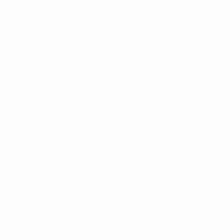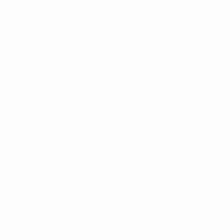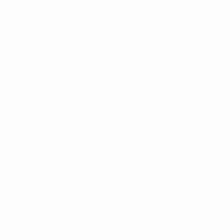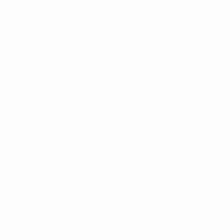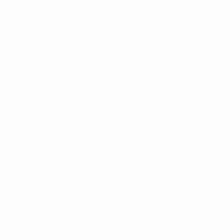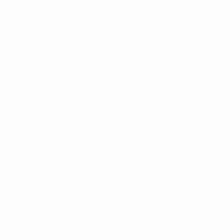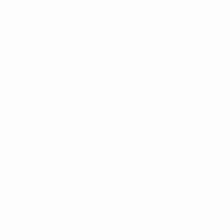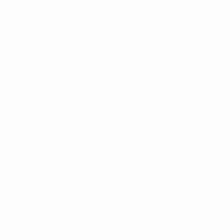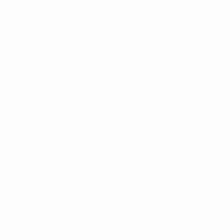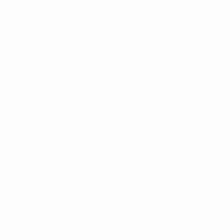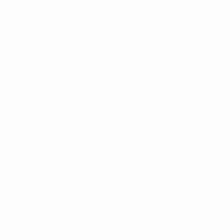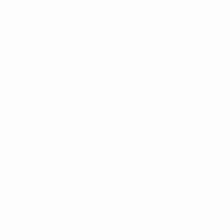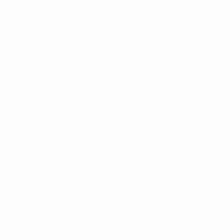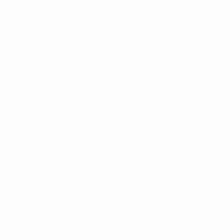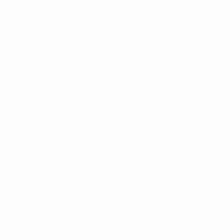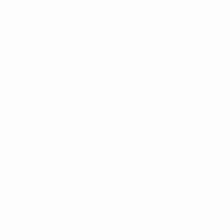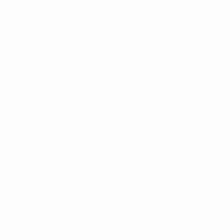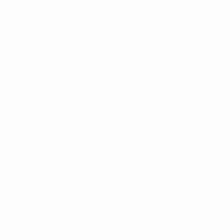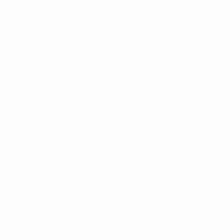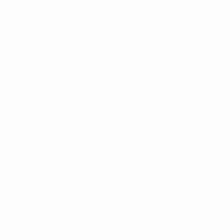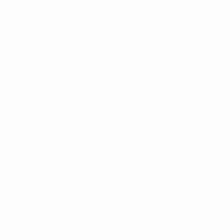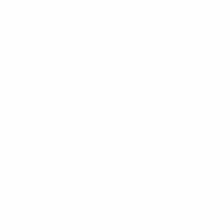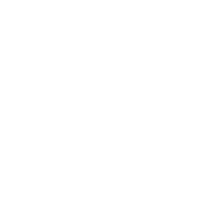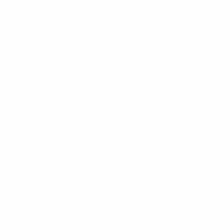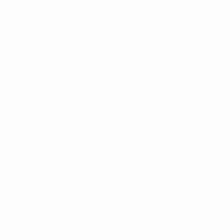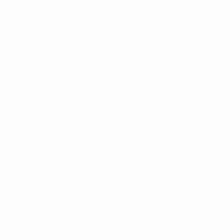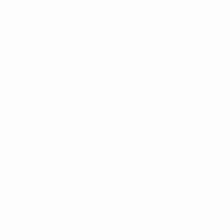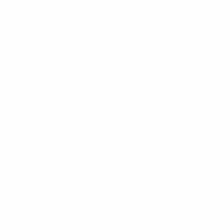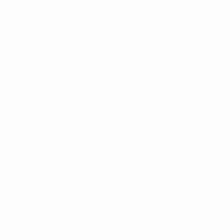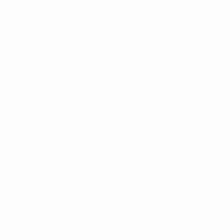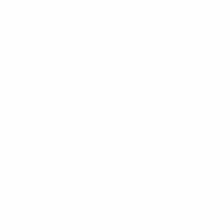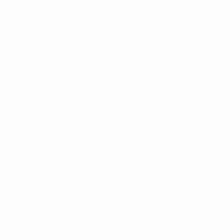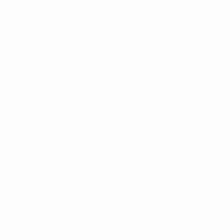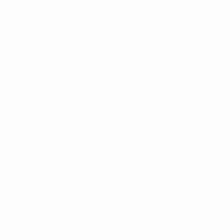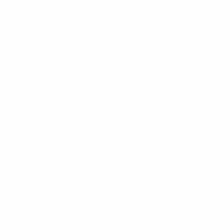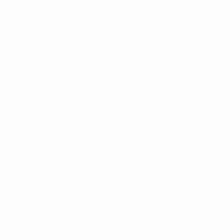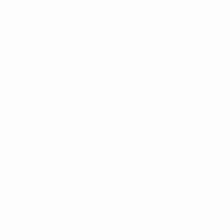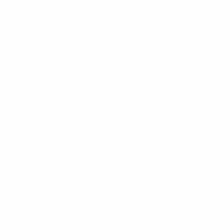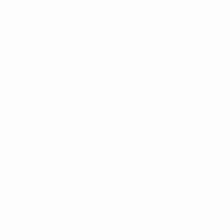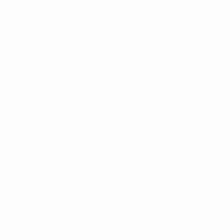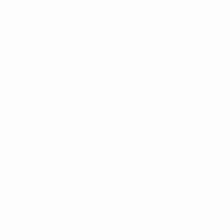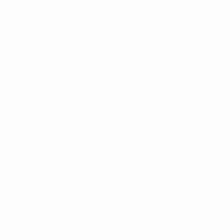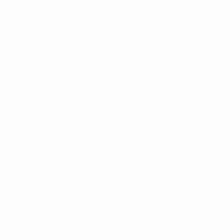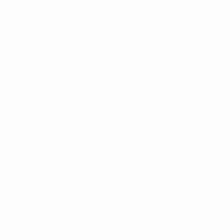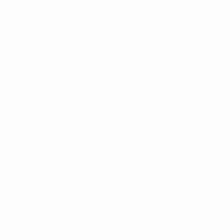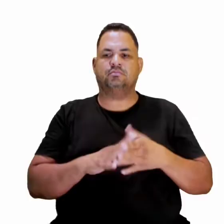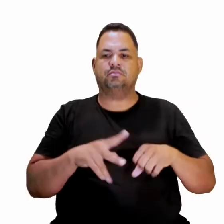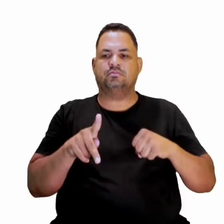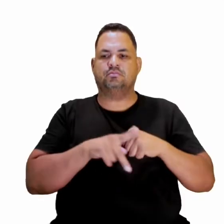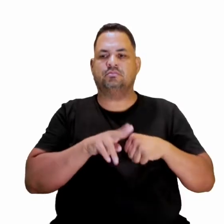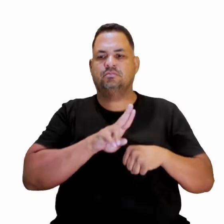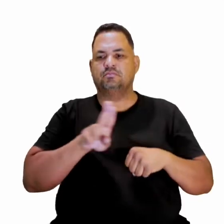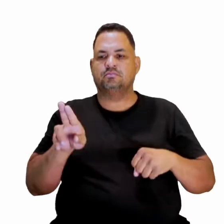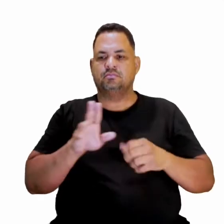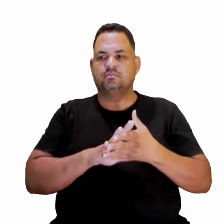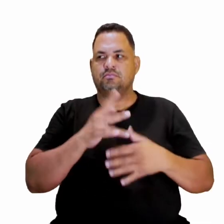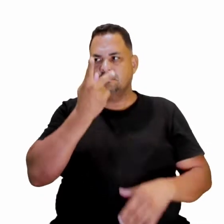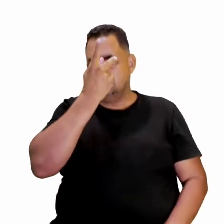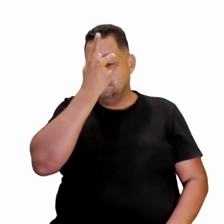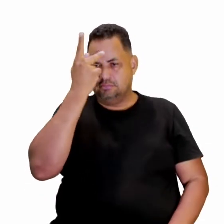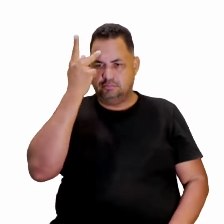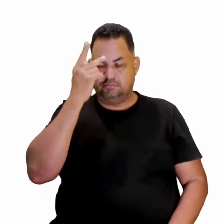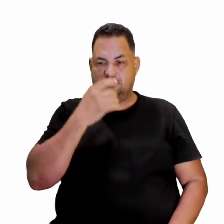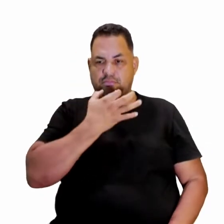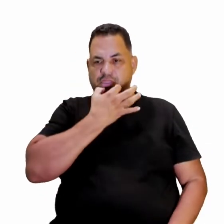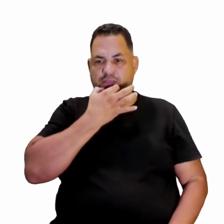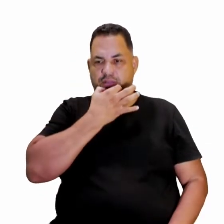pediu. Nós pedimos. Aí vai mudando de acordo com cada pronome pessoal. No inglês, essa parte é a